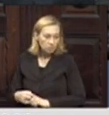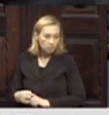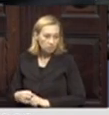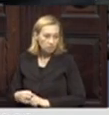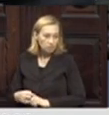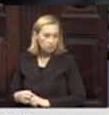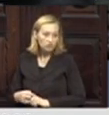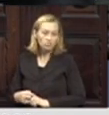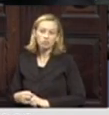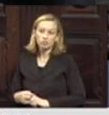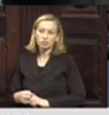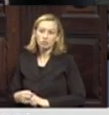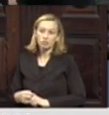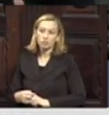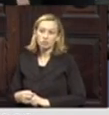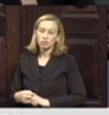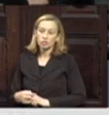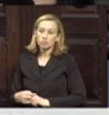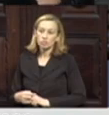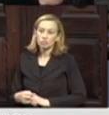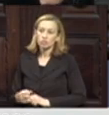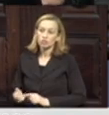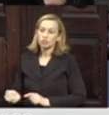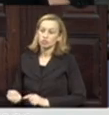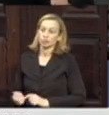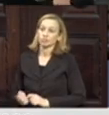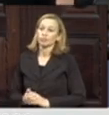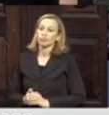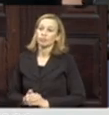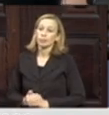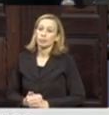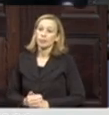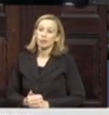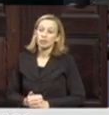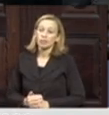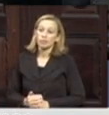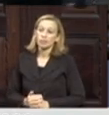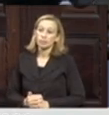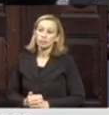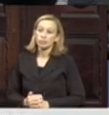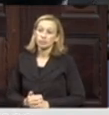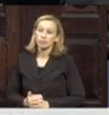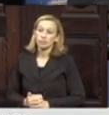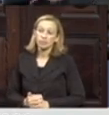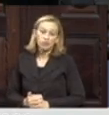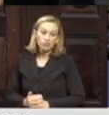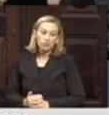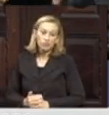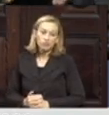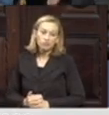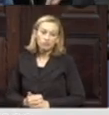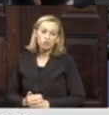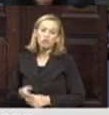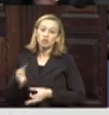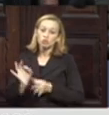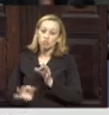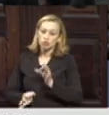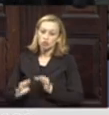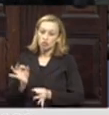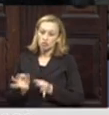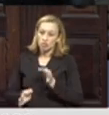comissão, aprovado em primeira, retorna em segunda. Anuncio. Projeto de Lei 3446 de 2017, de autoria da deputada